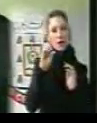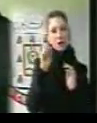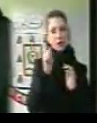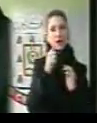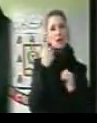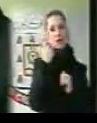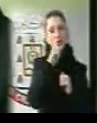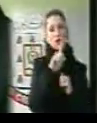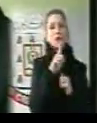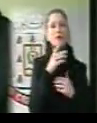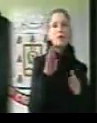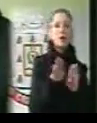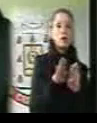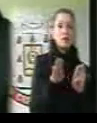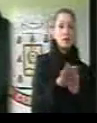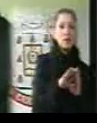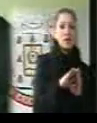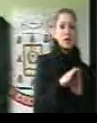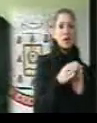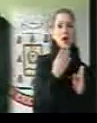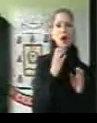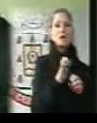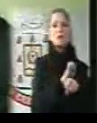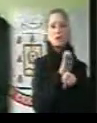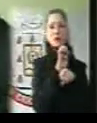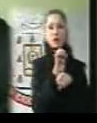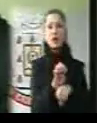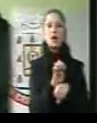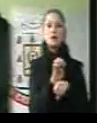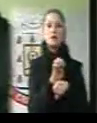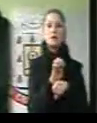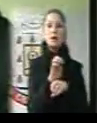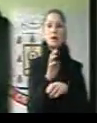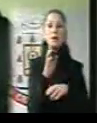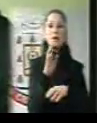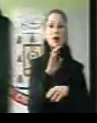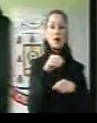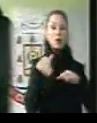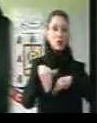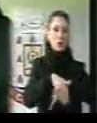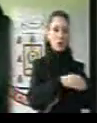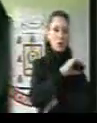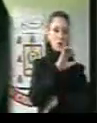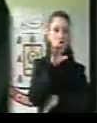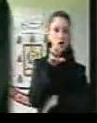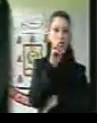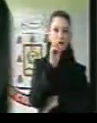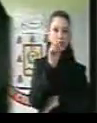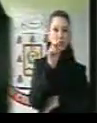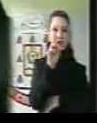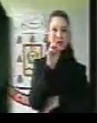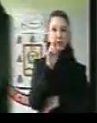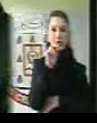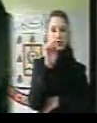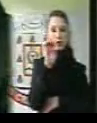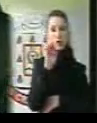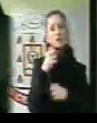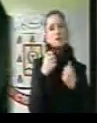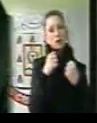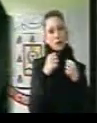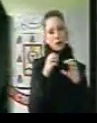uma vez, ratificar a questão da estadualização da Avenida Jorge Lacerda, que está caótica e